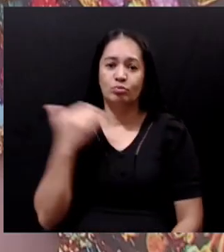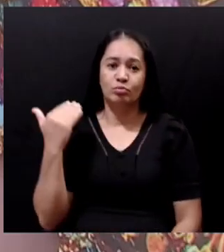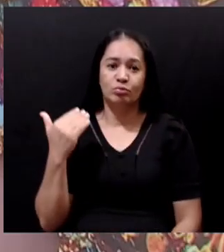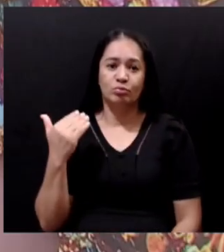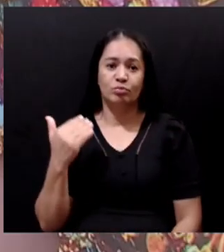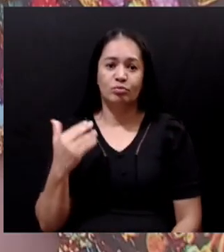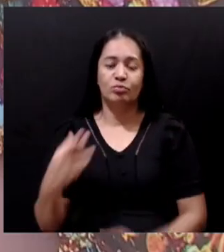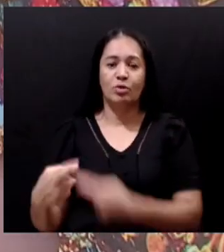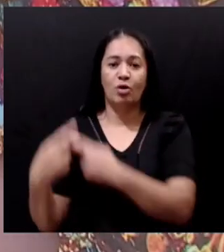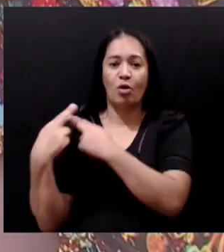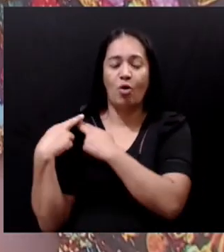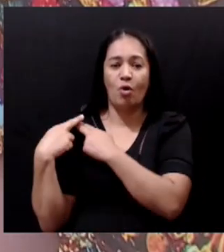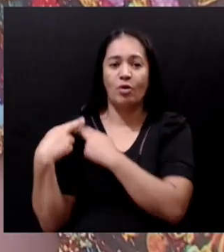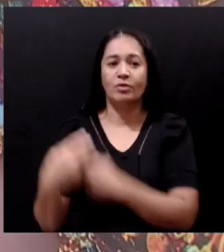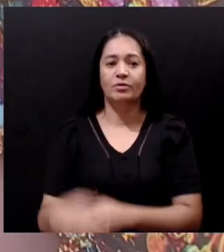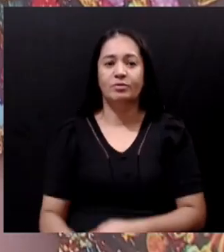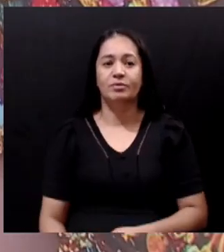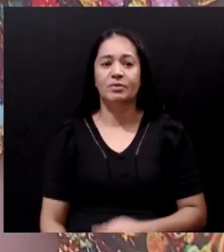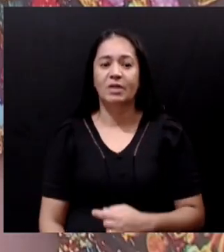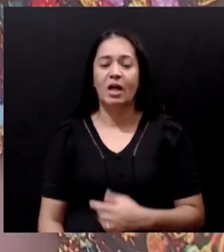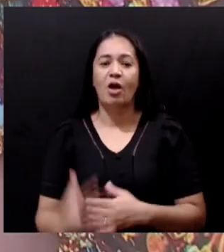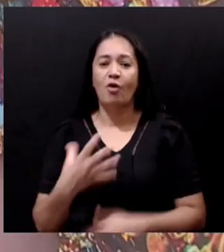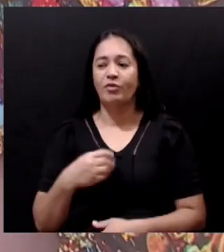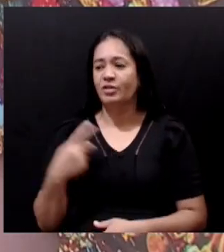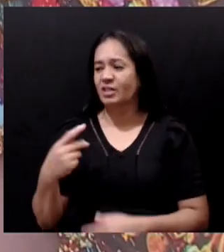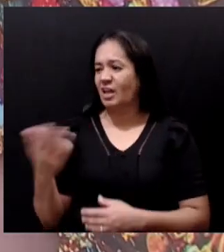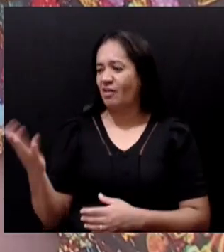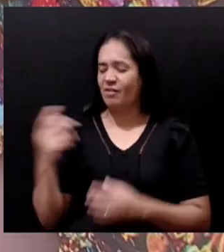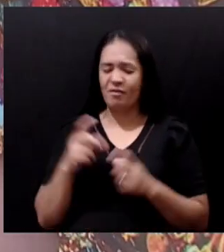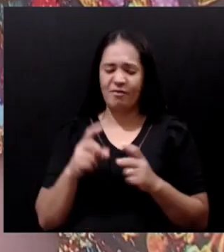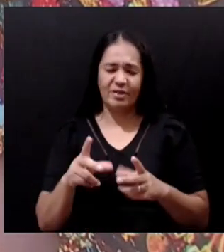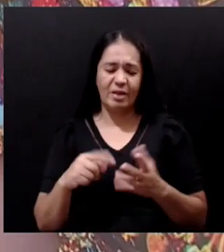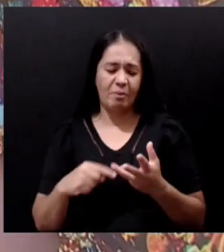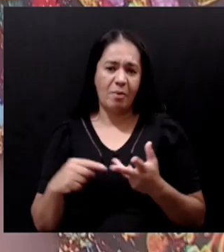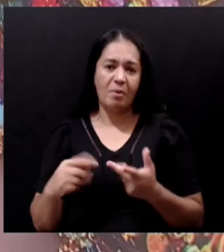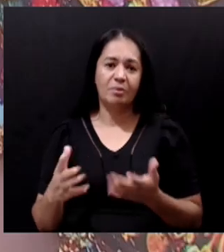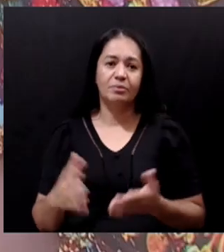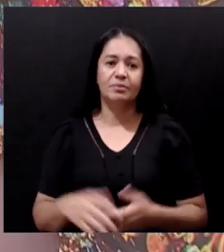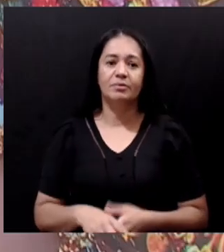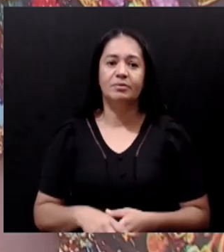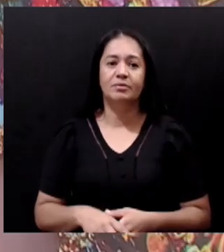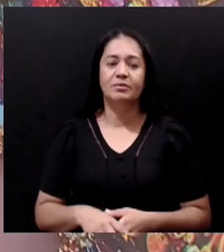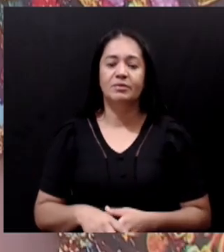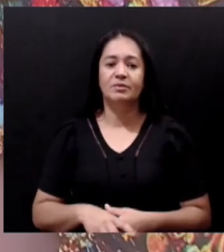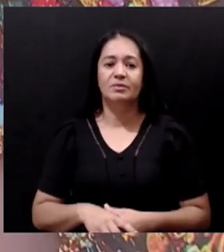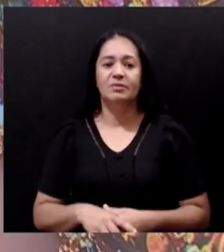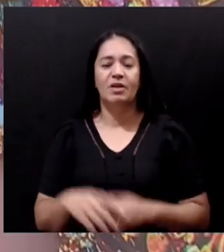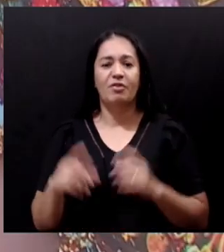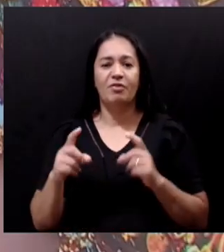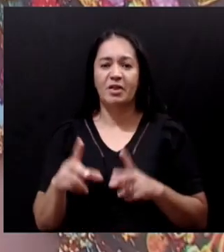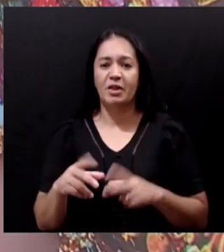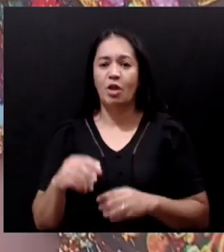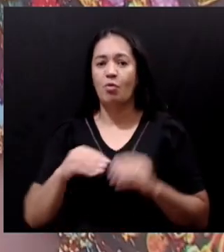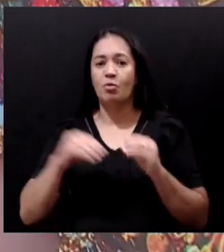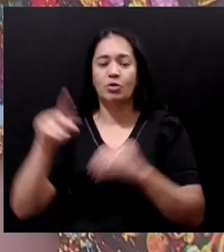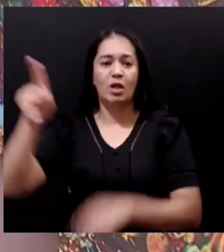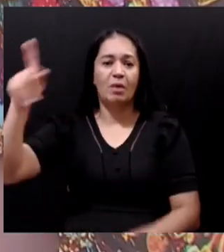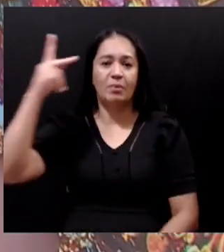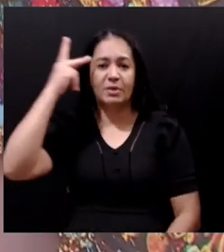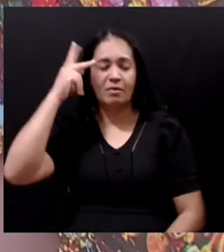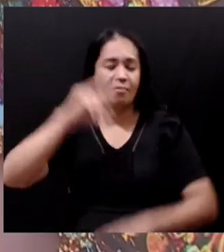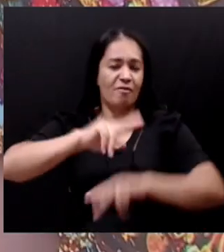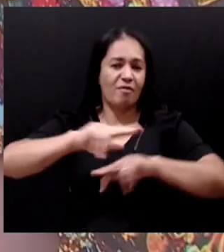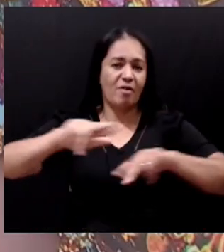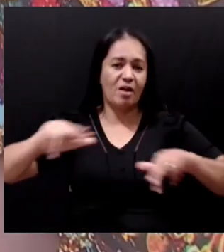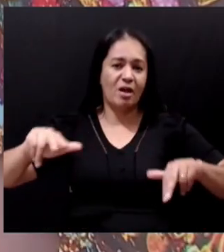né? Aí o filho falou, vamos vender isso aí e tal. Ia ficar em São Paulo, né? Ele tinha vários negócios lá. E